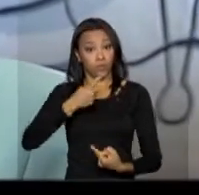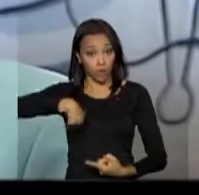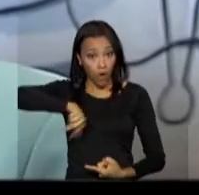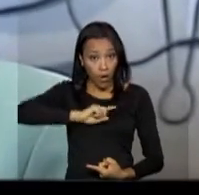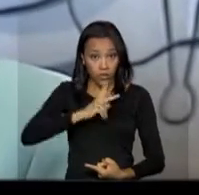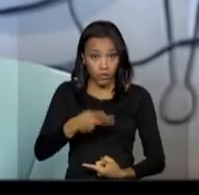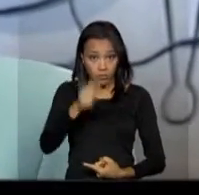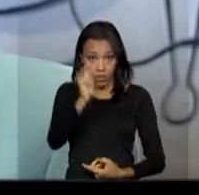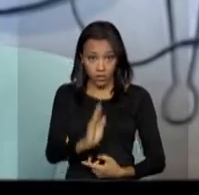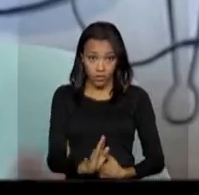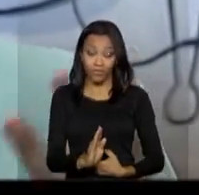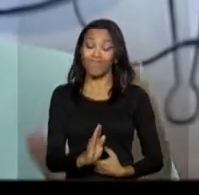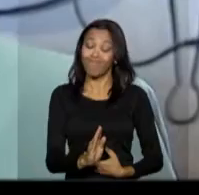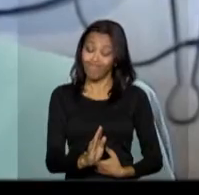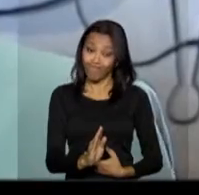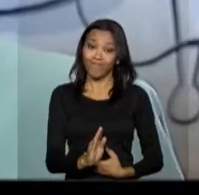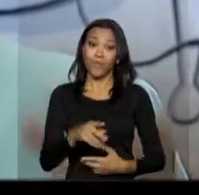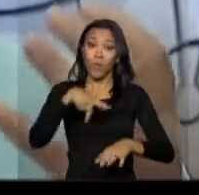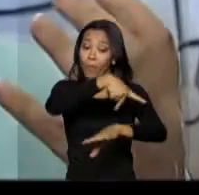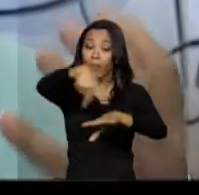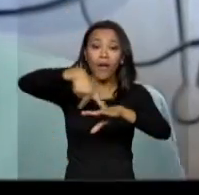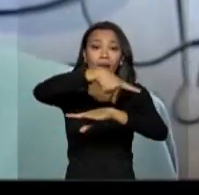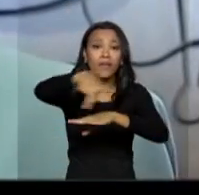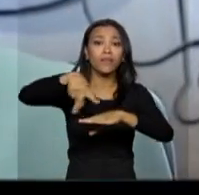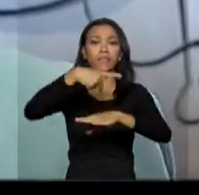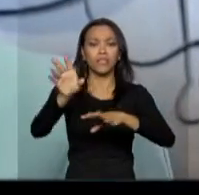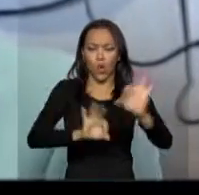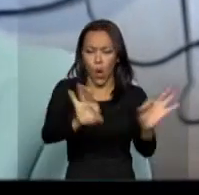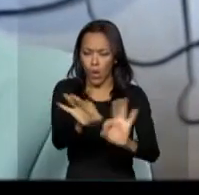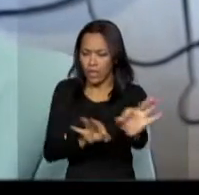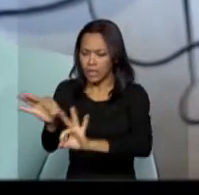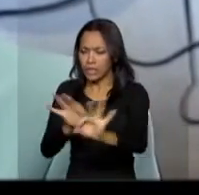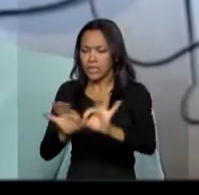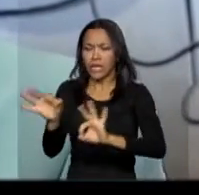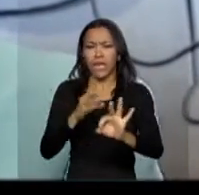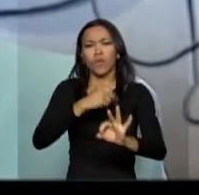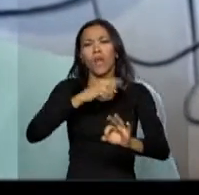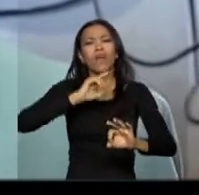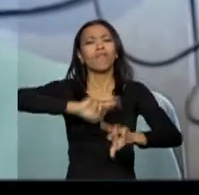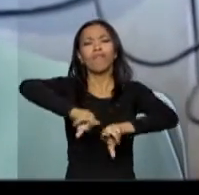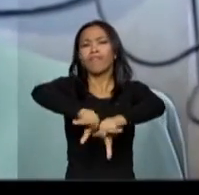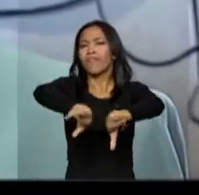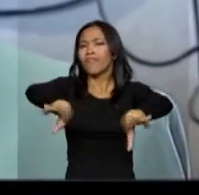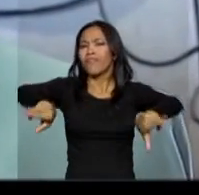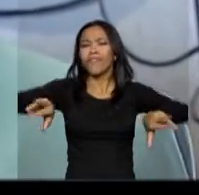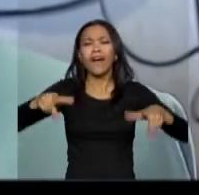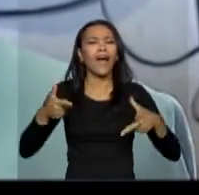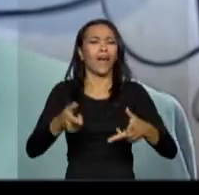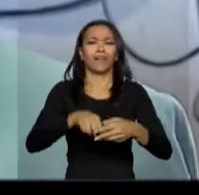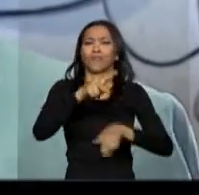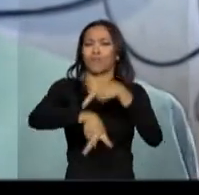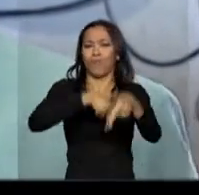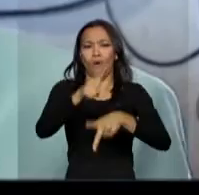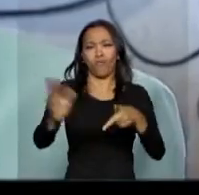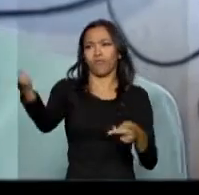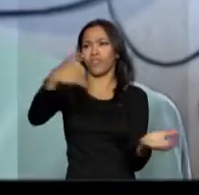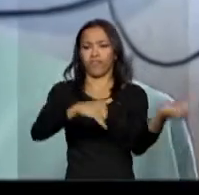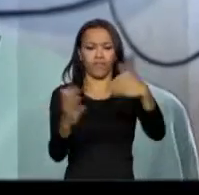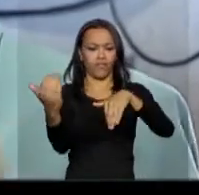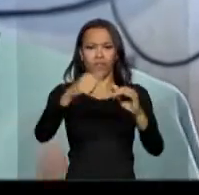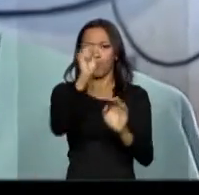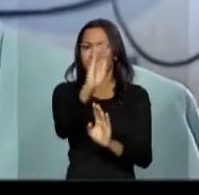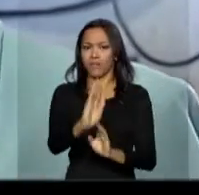o Brasil, somos uma nação que foi formada por povos das mais diversas origens que